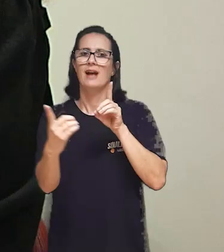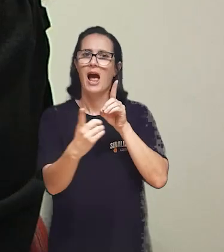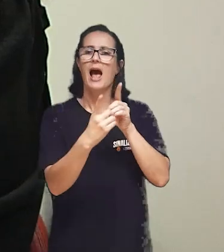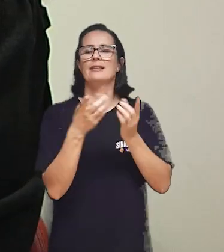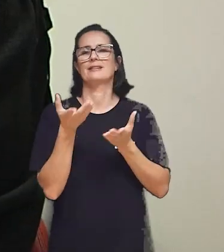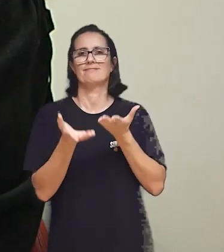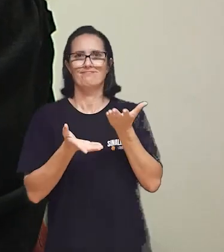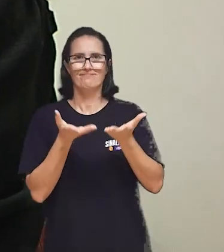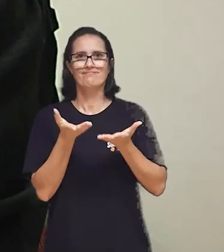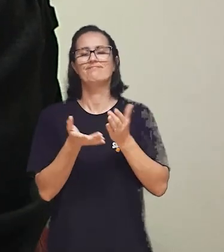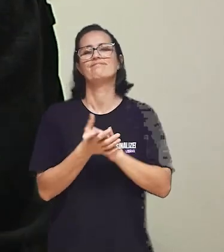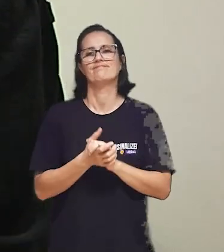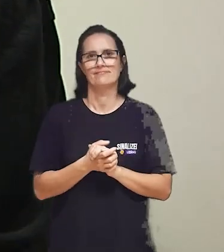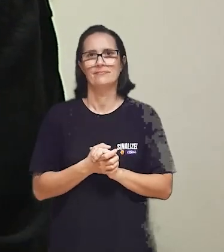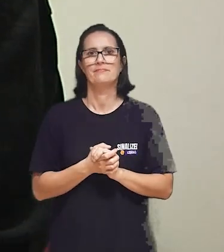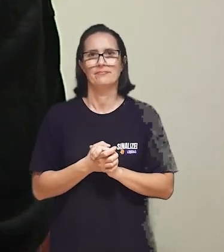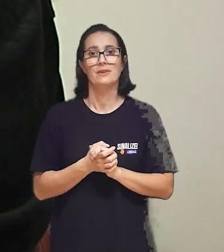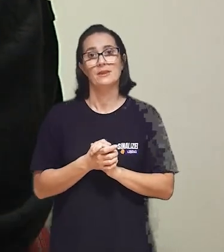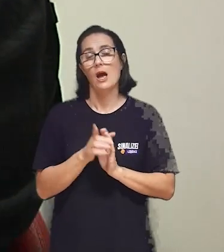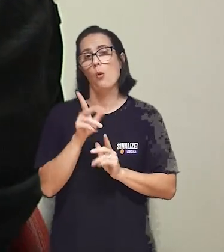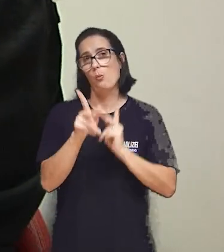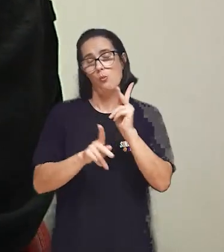comunidade que precisa desse